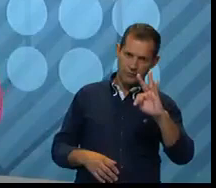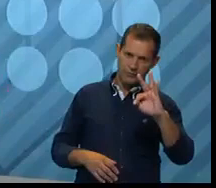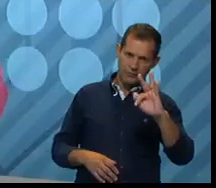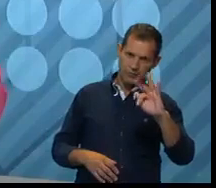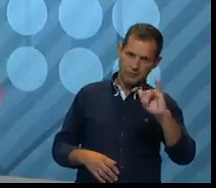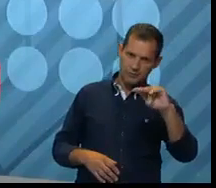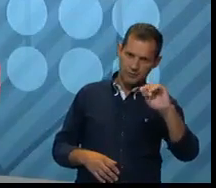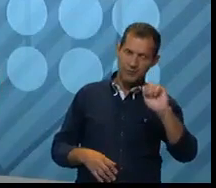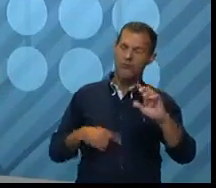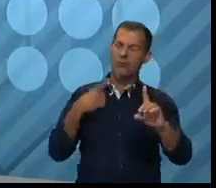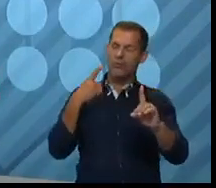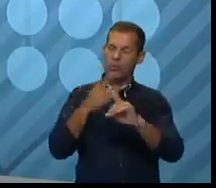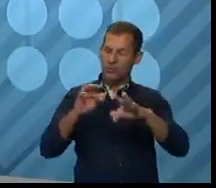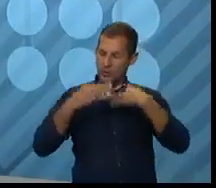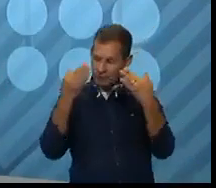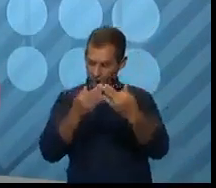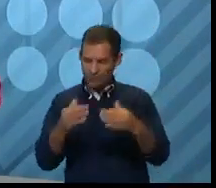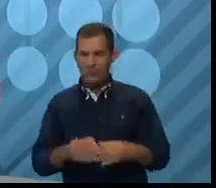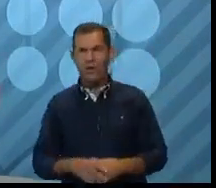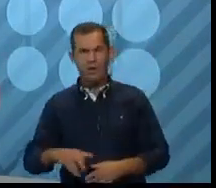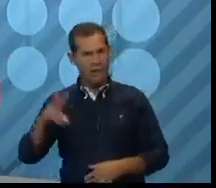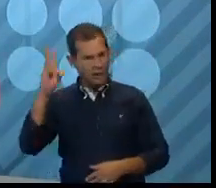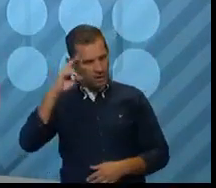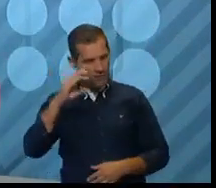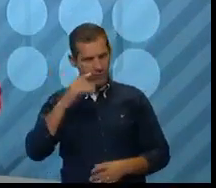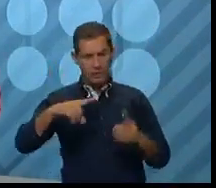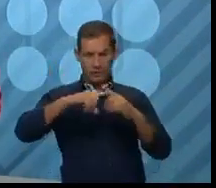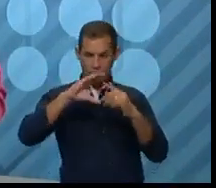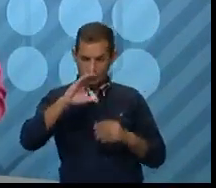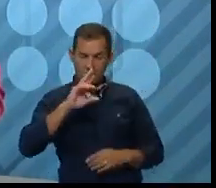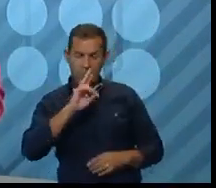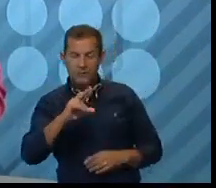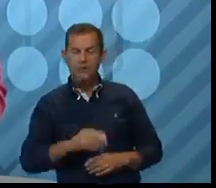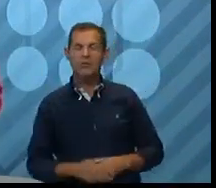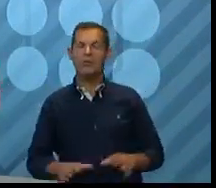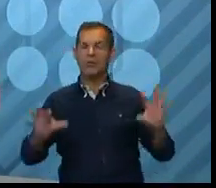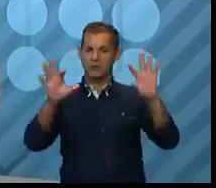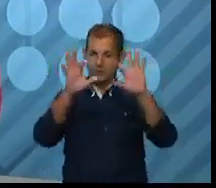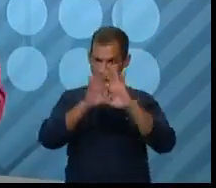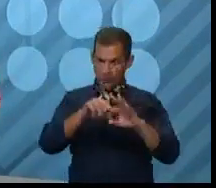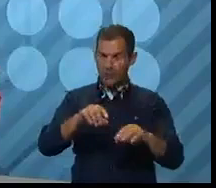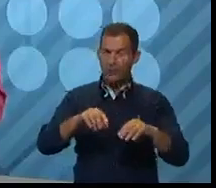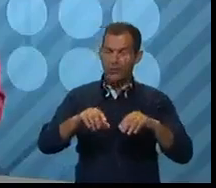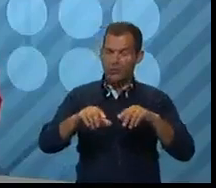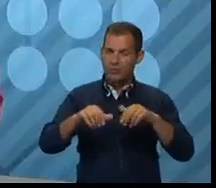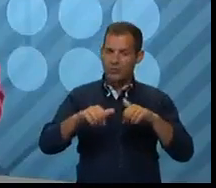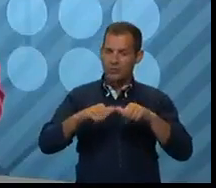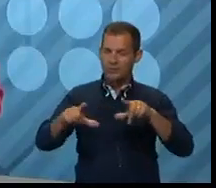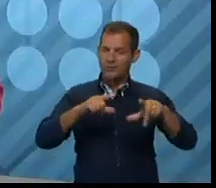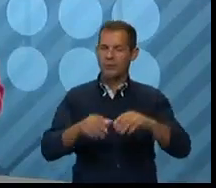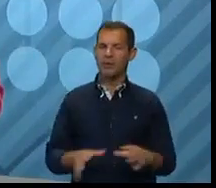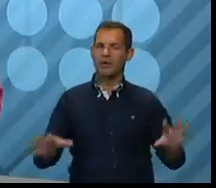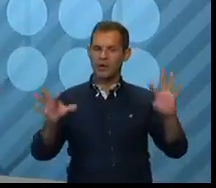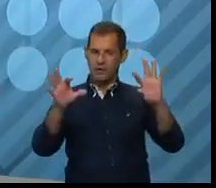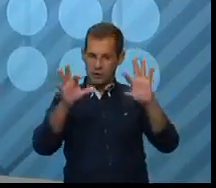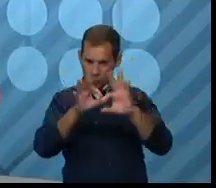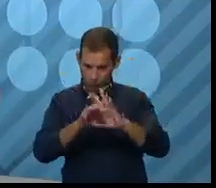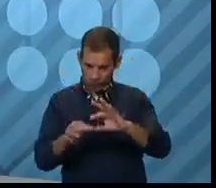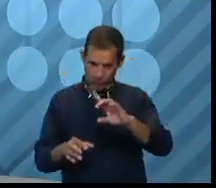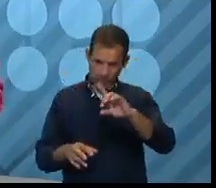famílias de funções. Lembre-se do mais c ao final do seu resultado da integral. Quando estamos trabalhando com integrais